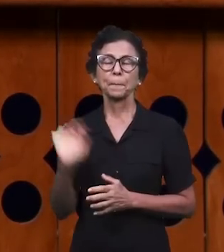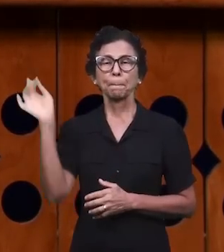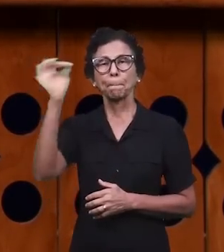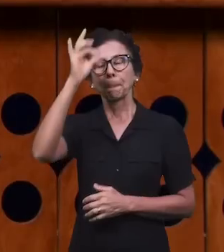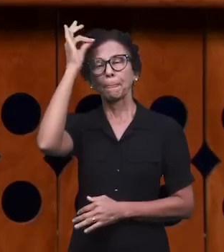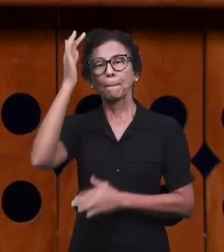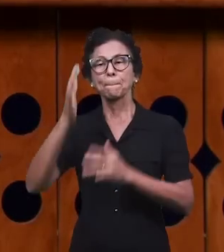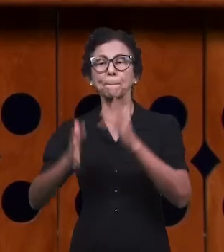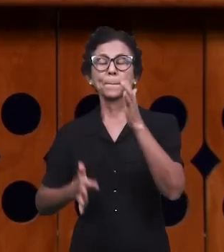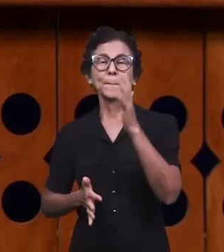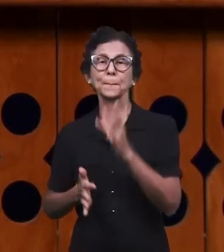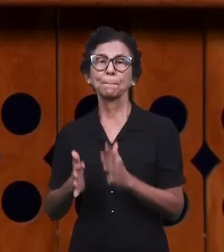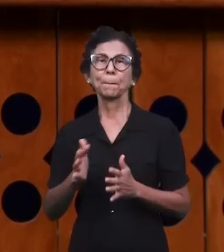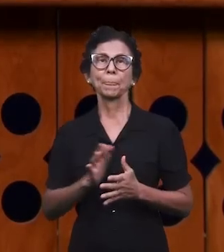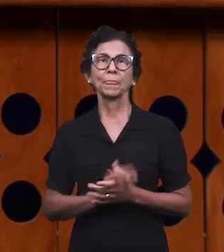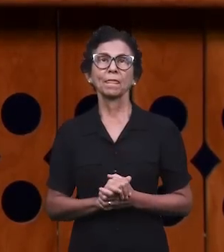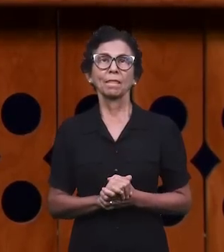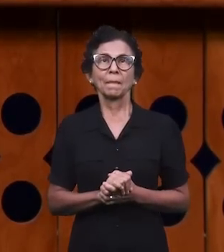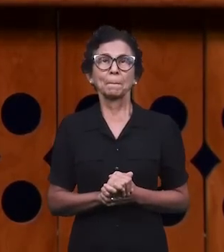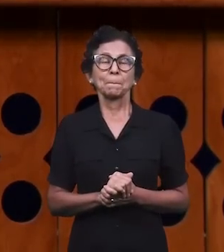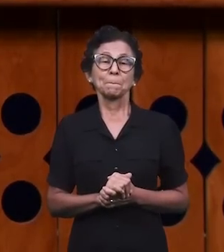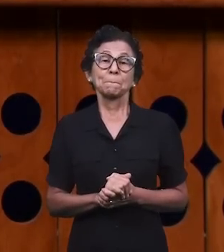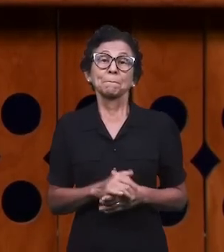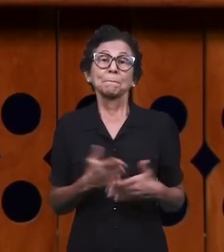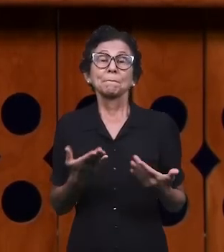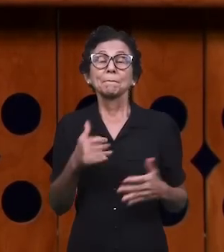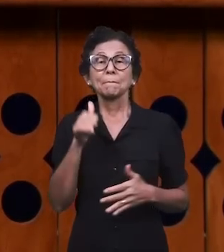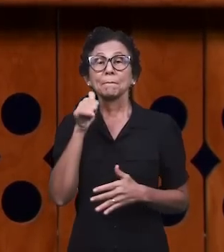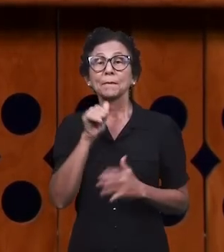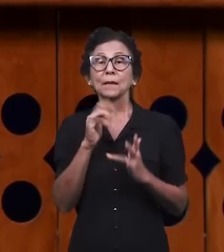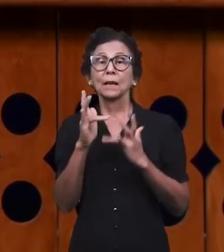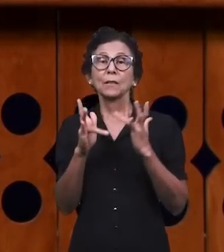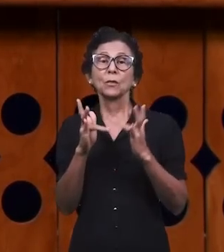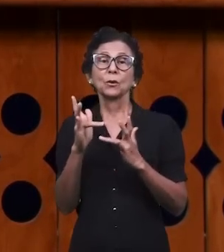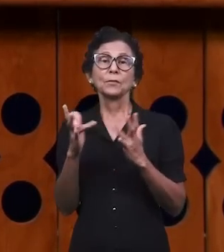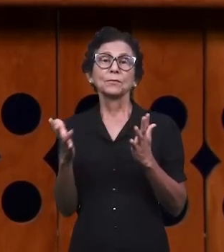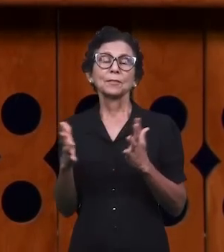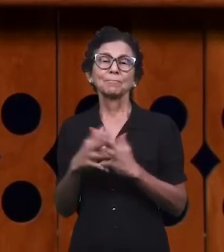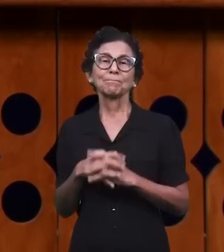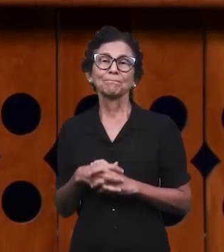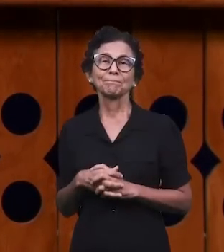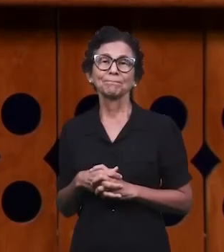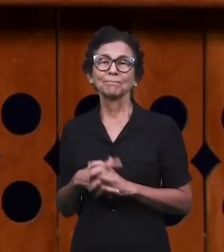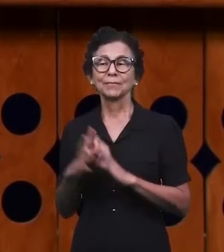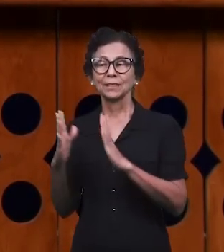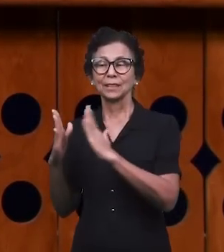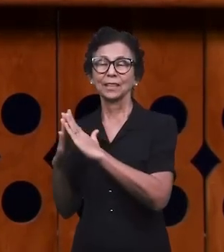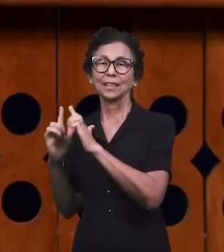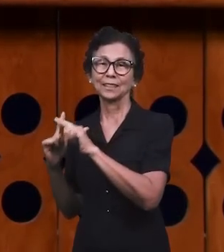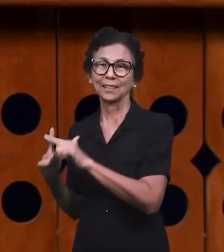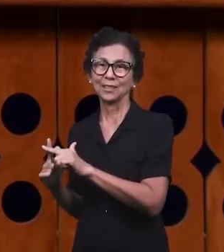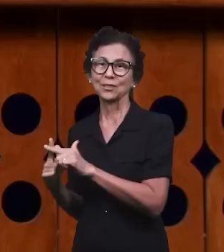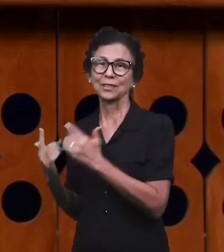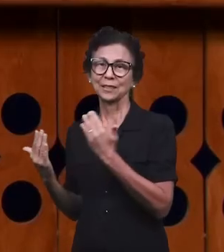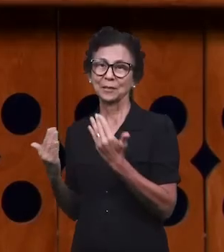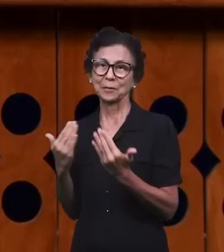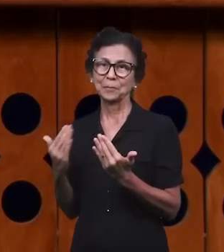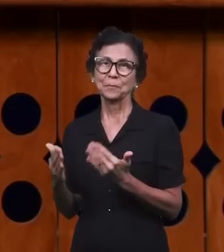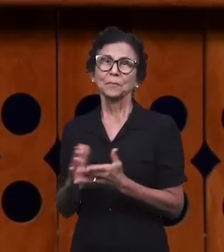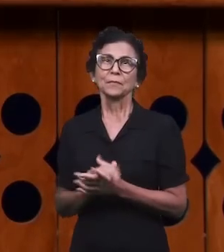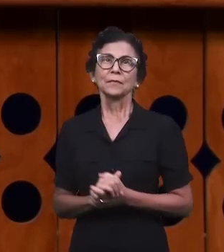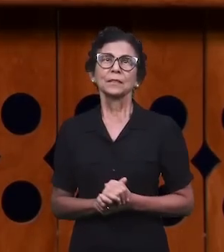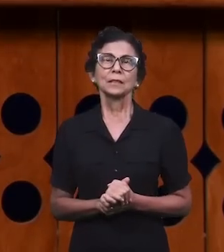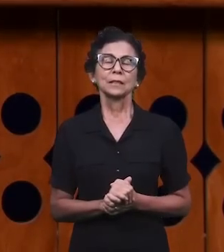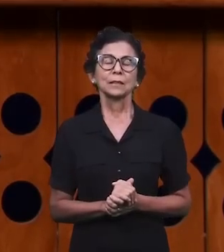derramado. Mas a noiva, se não fosse a noiva, essa mensagem não chega em toda a face da terra. Eu digo isso, sabe por